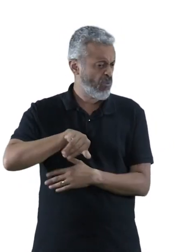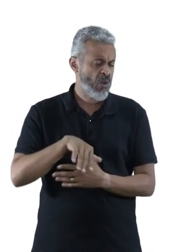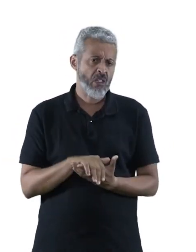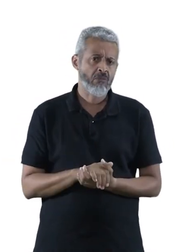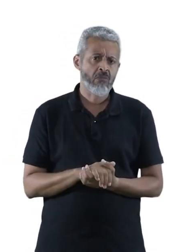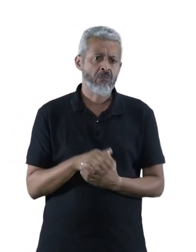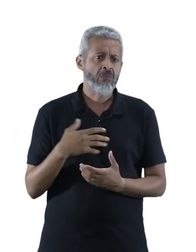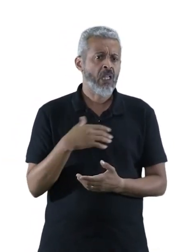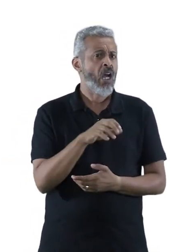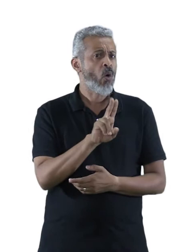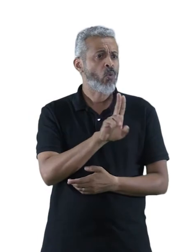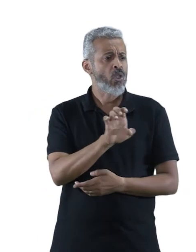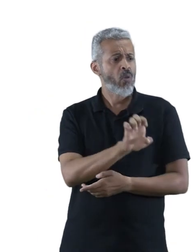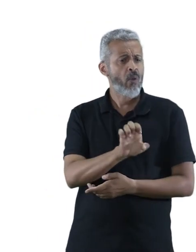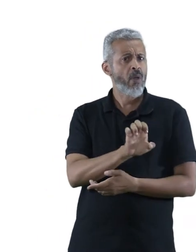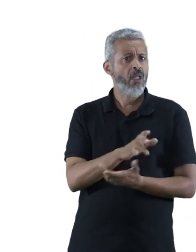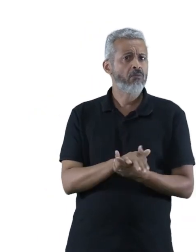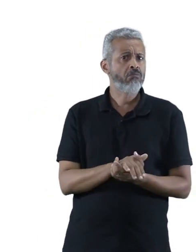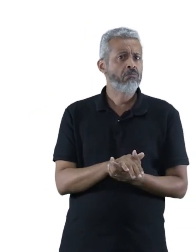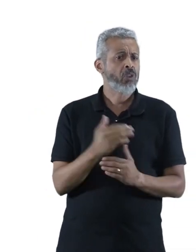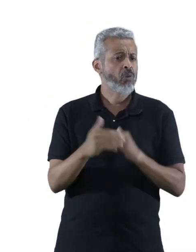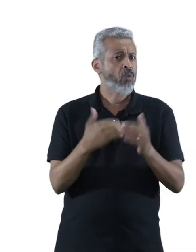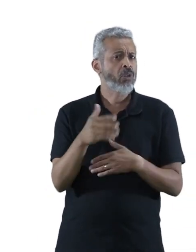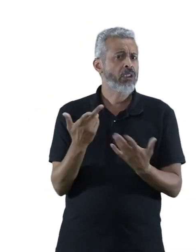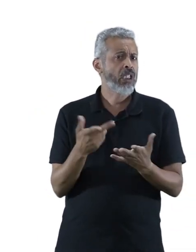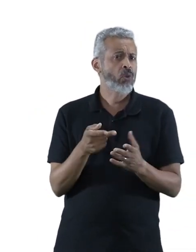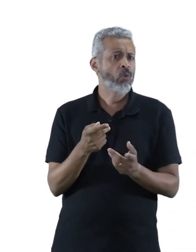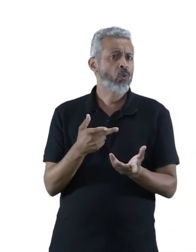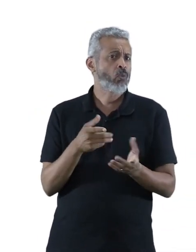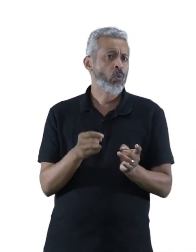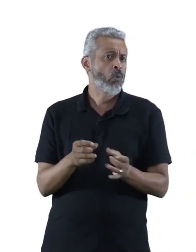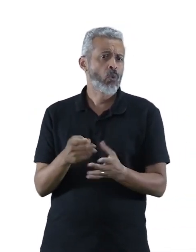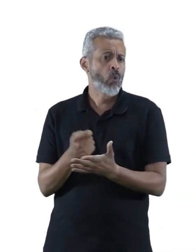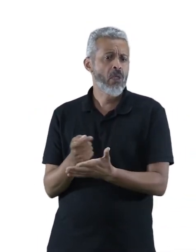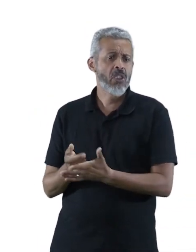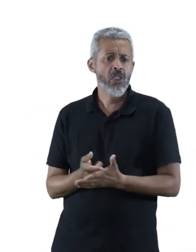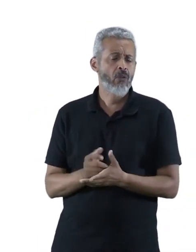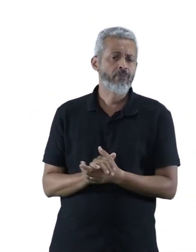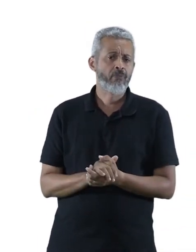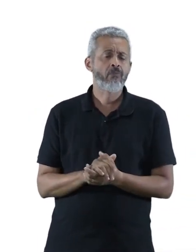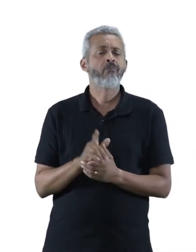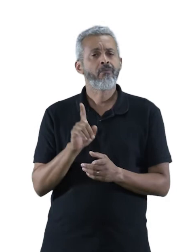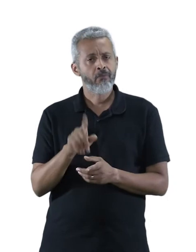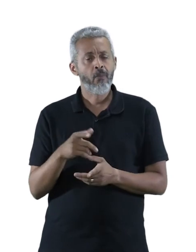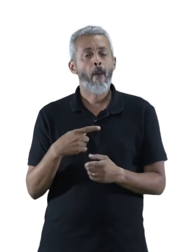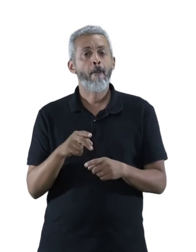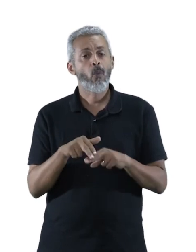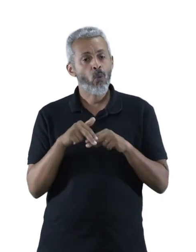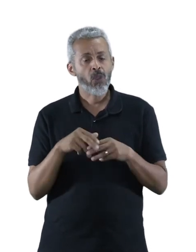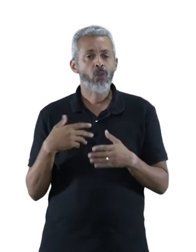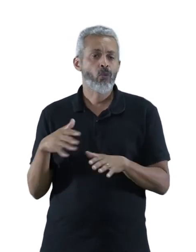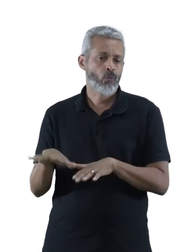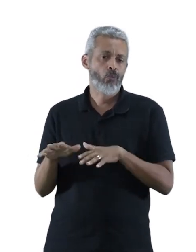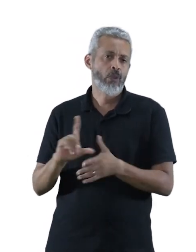tirado de fora da União Europeia nesse processo comercial. São dois fatores que levaram realmente à saída do Reino Unido do